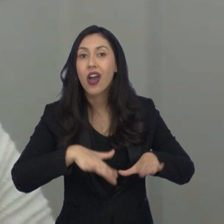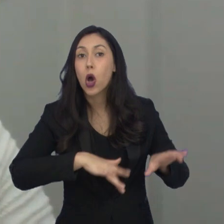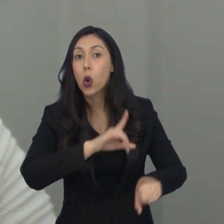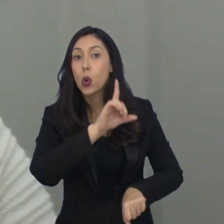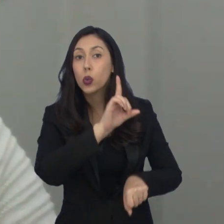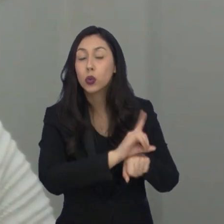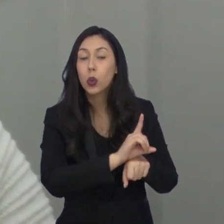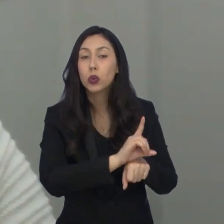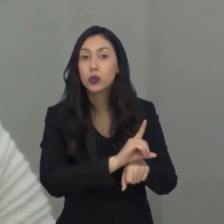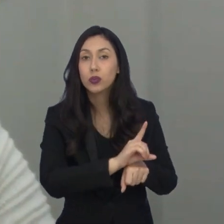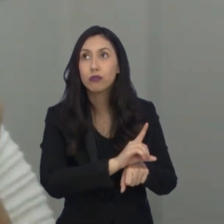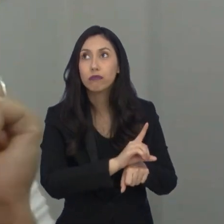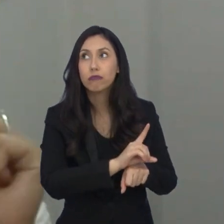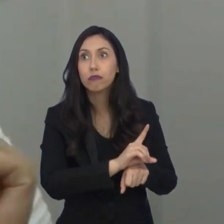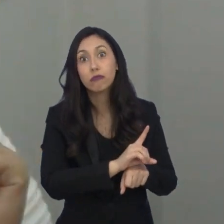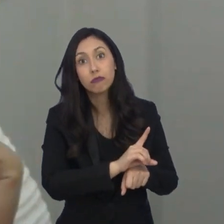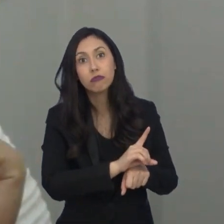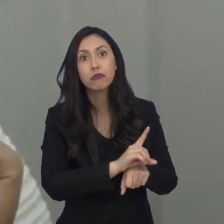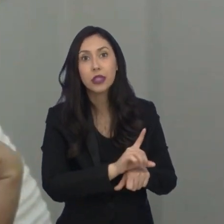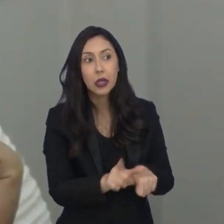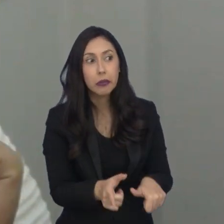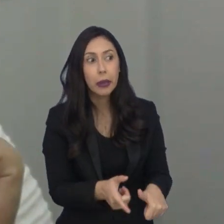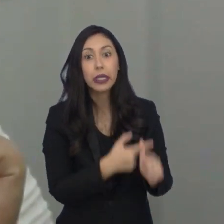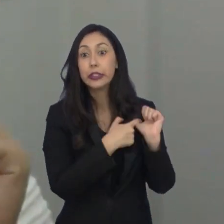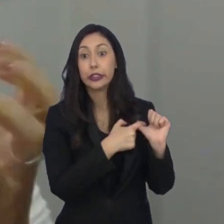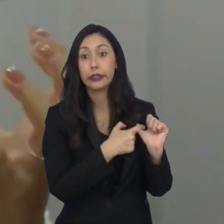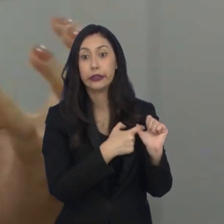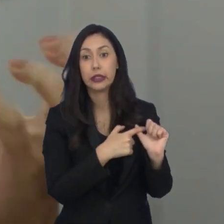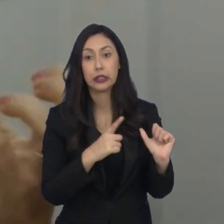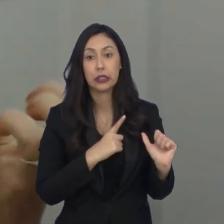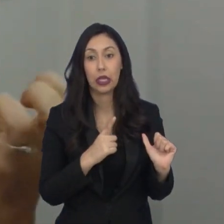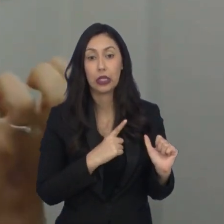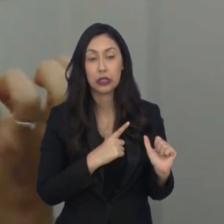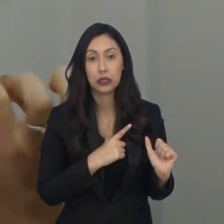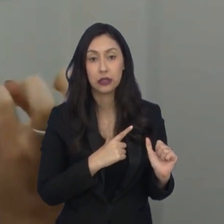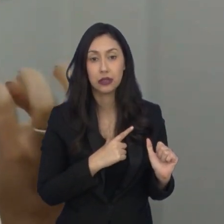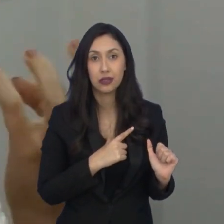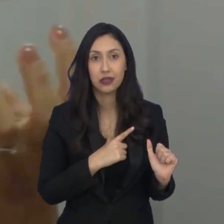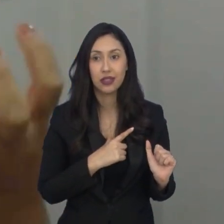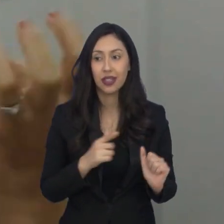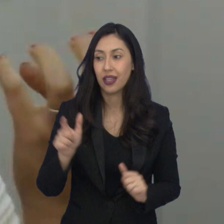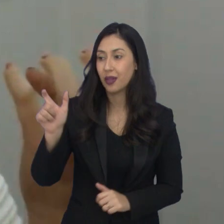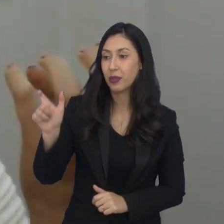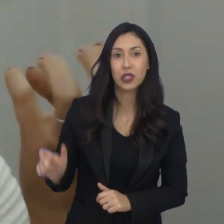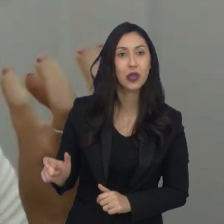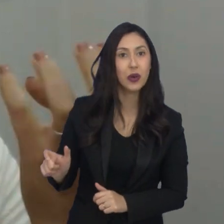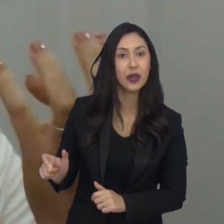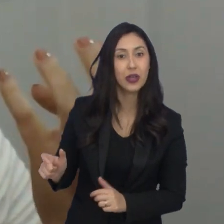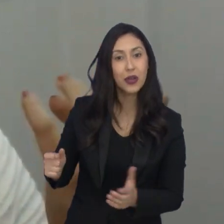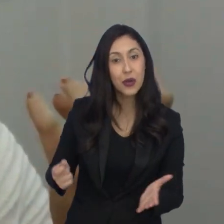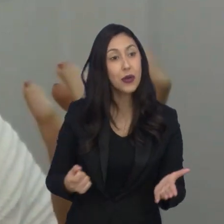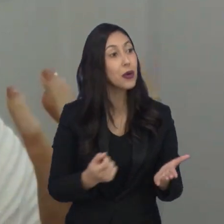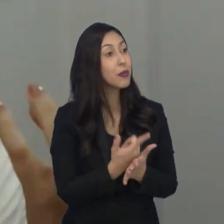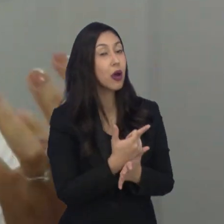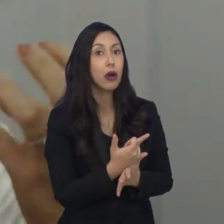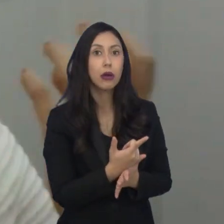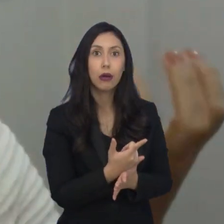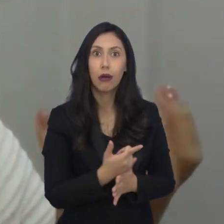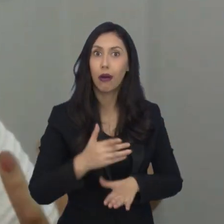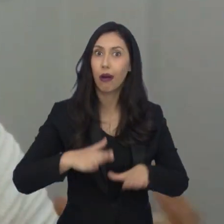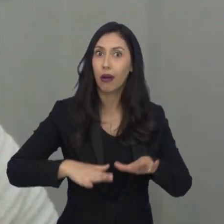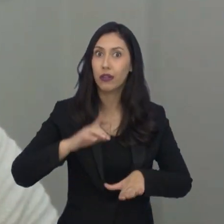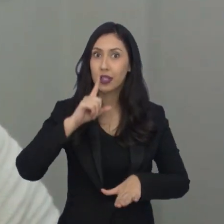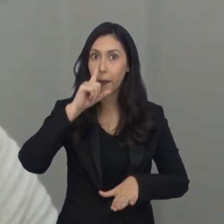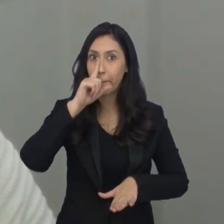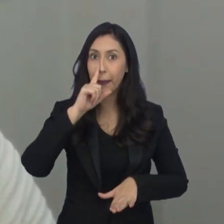imóvel tem uma dívida, por exemplo, a pessoa que comprou a posse daquele pedaço lá corre o risco até de